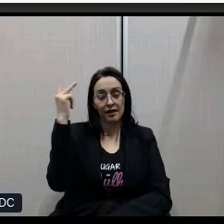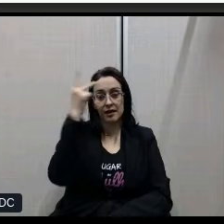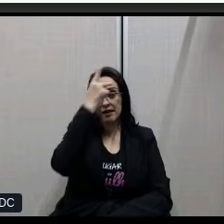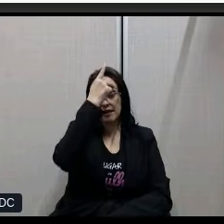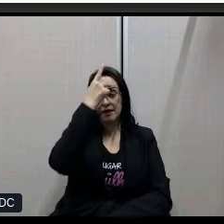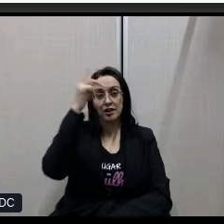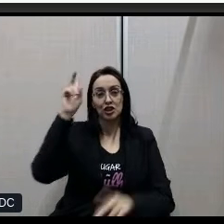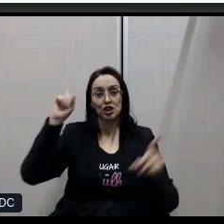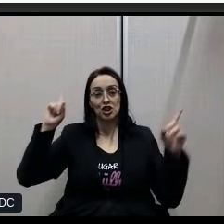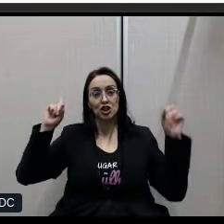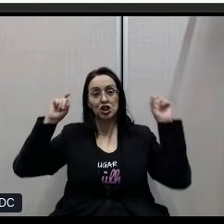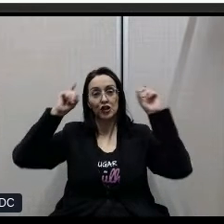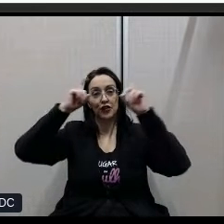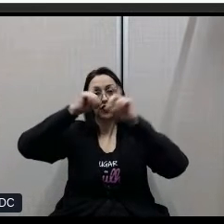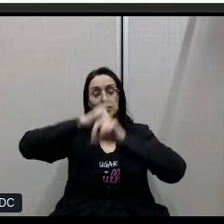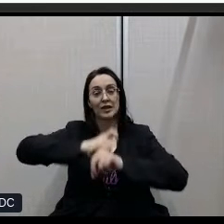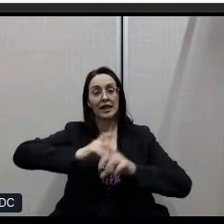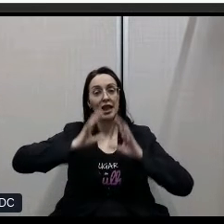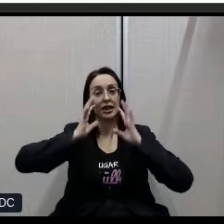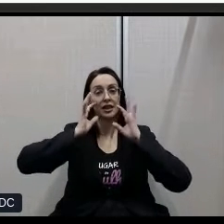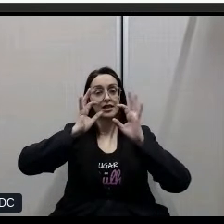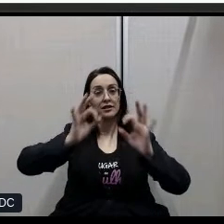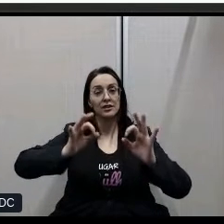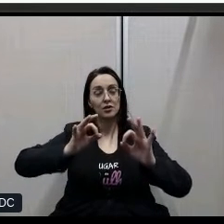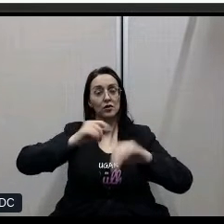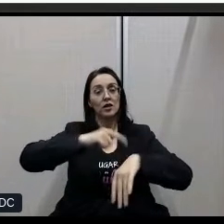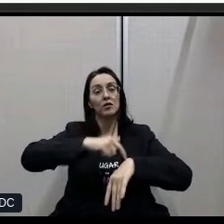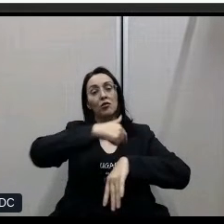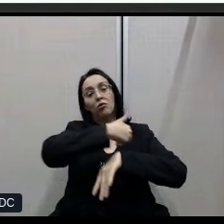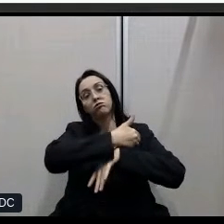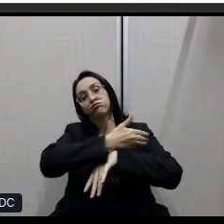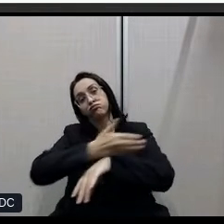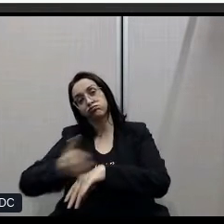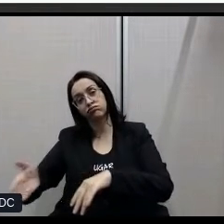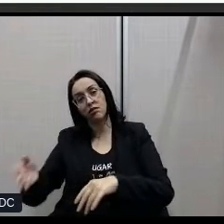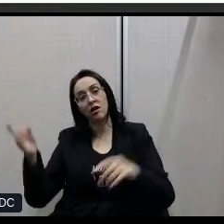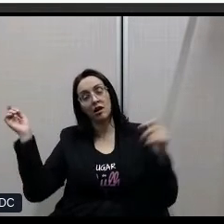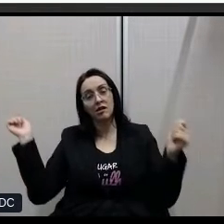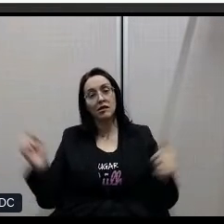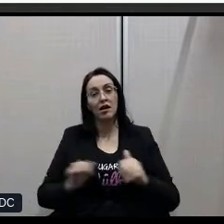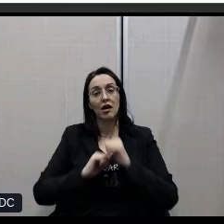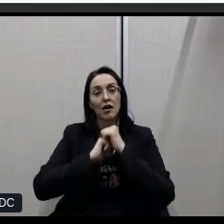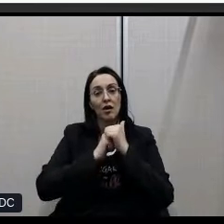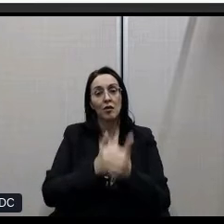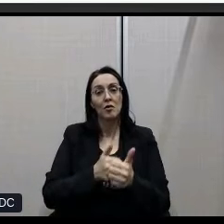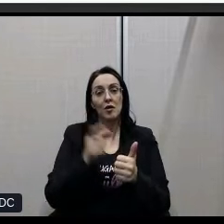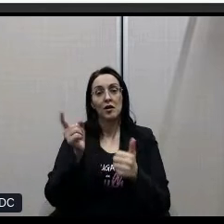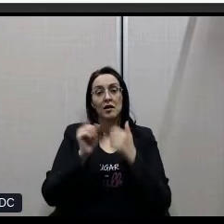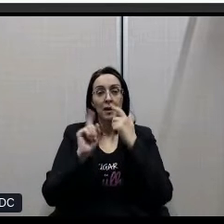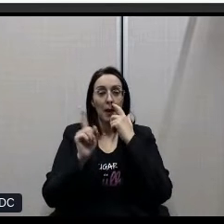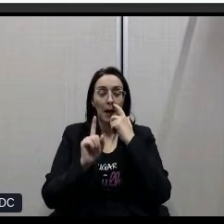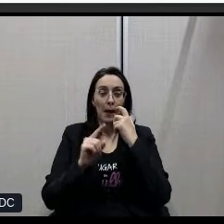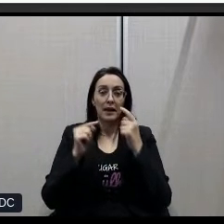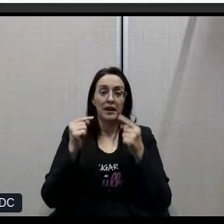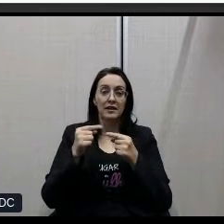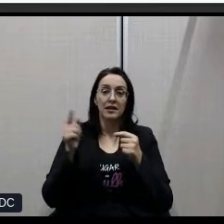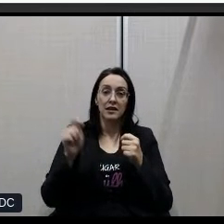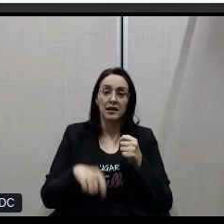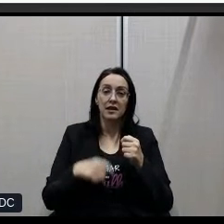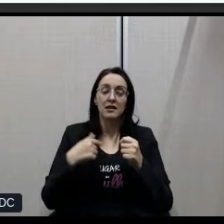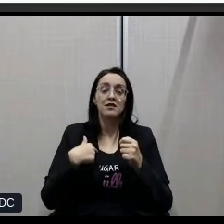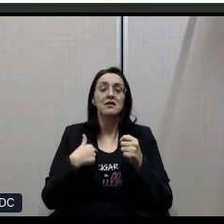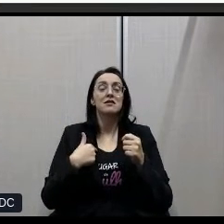uma dificuldade de atenção de tempo prolongado, que pode vir acompanhada ou não por quadros de